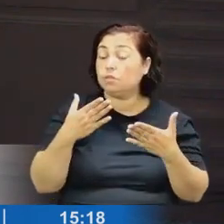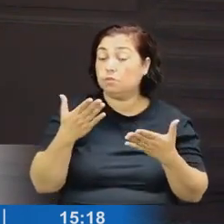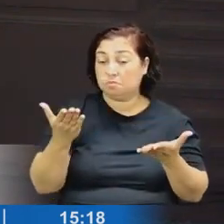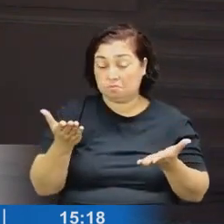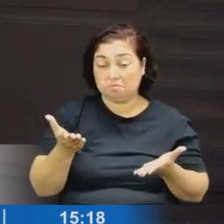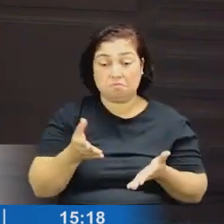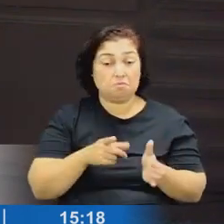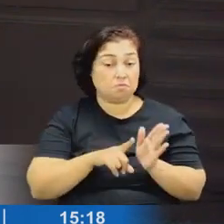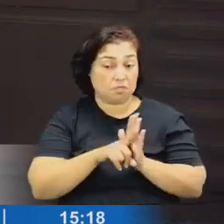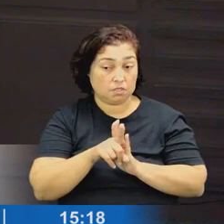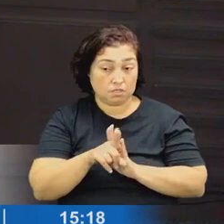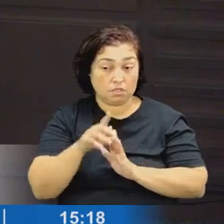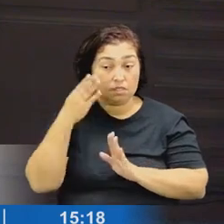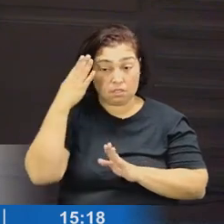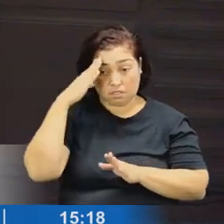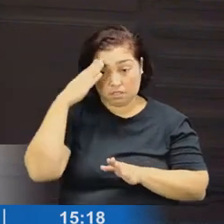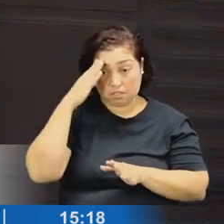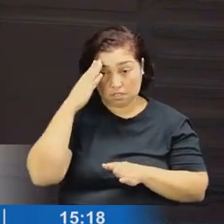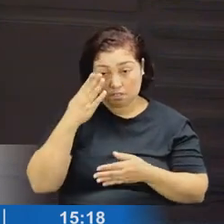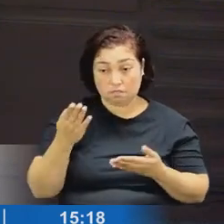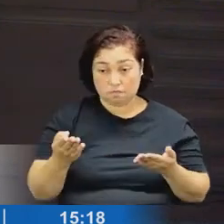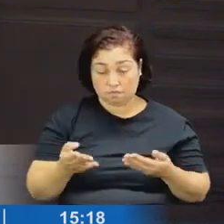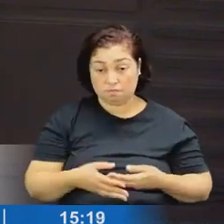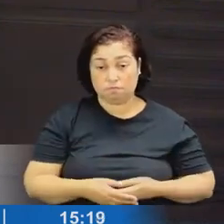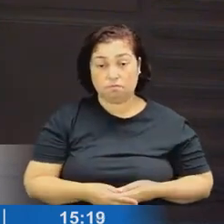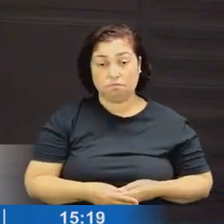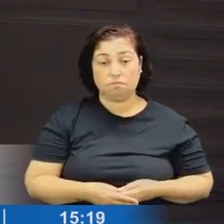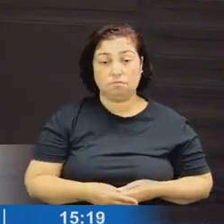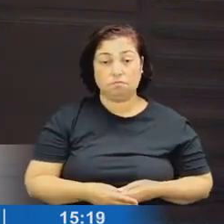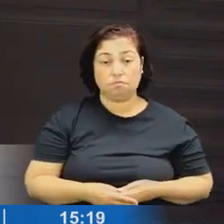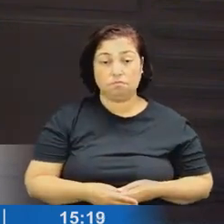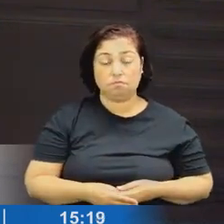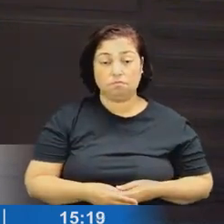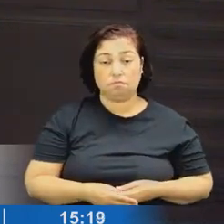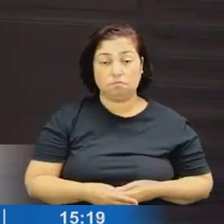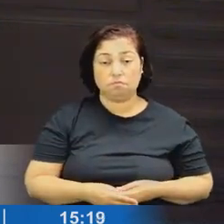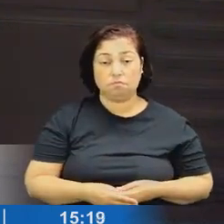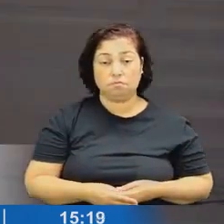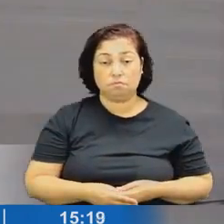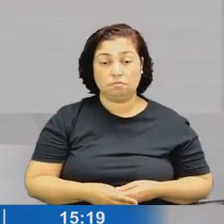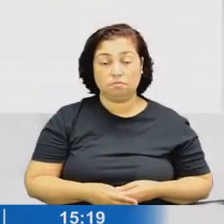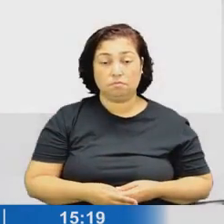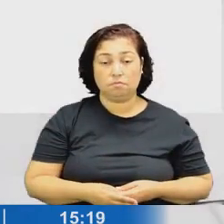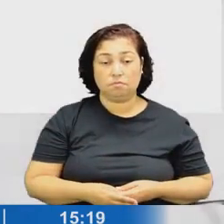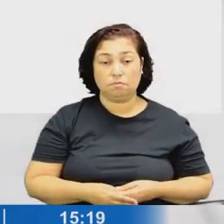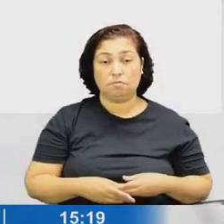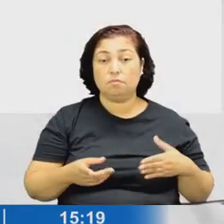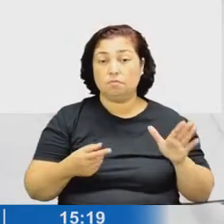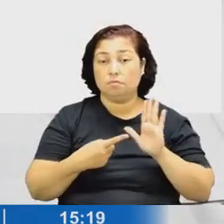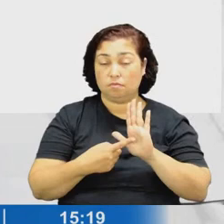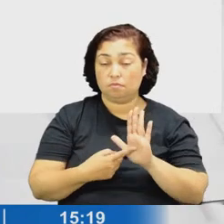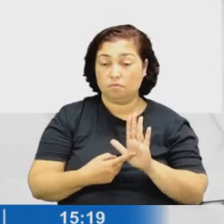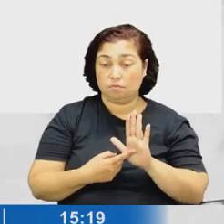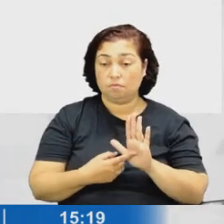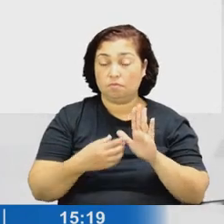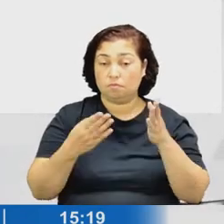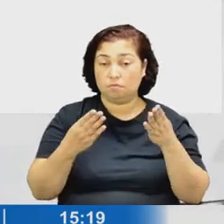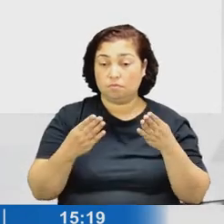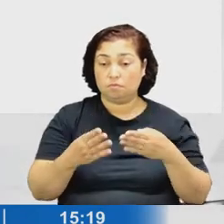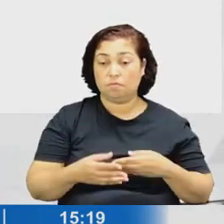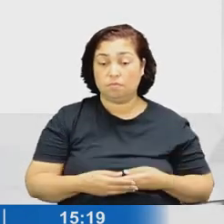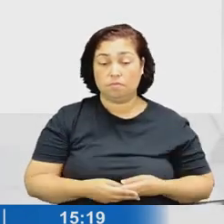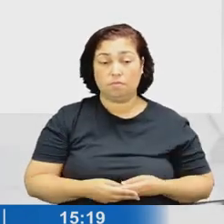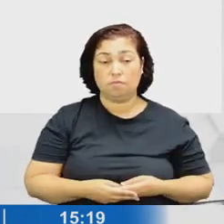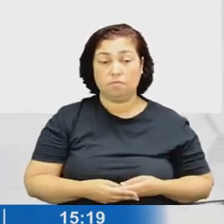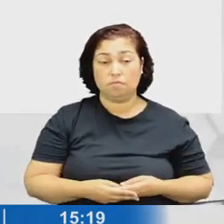direitinho fica bem secado né tá Ah o Jean você trouxe conseguiu imprimir esse negócio Que horas